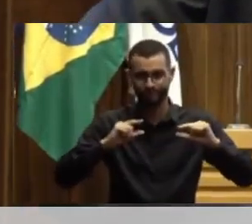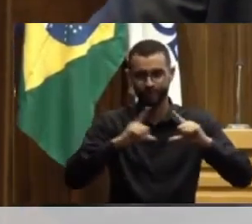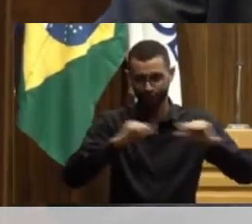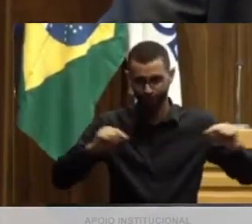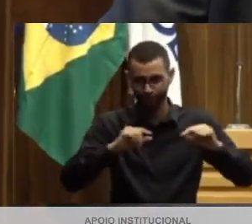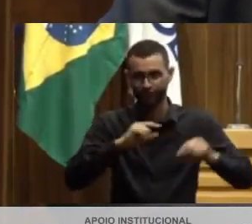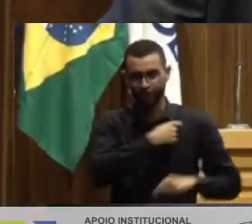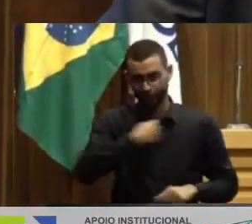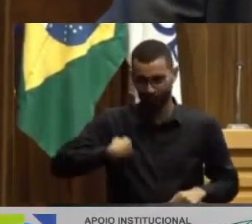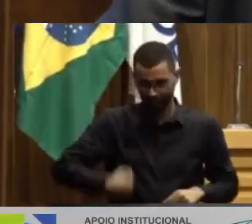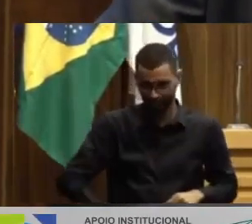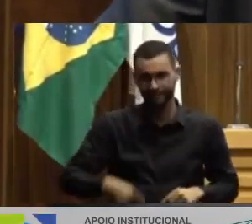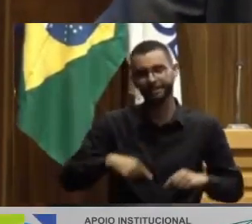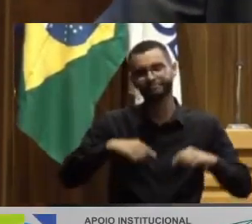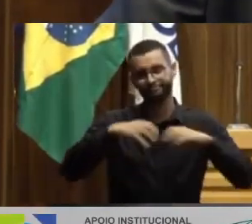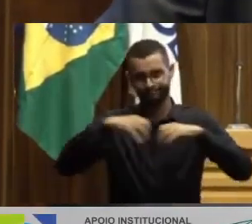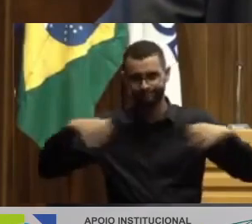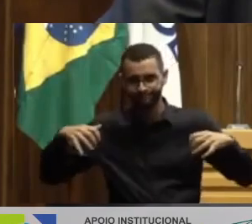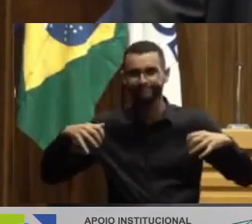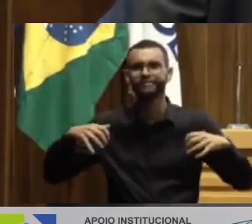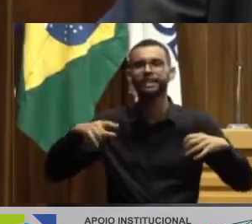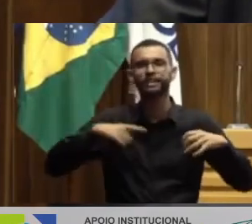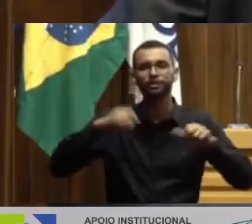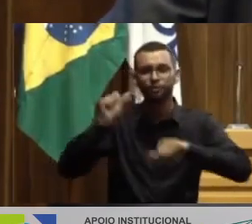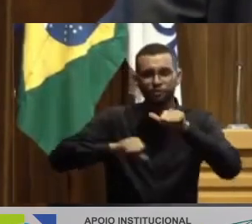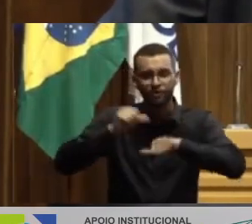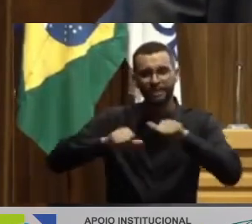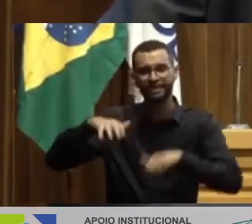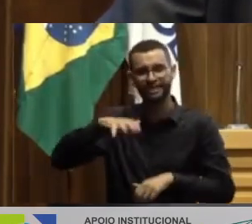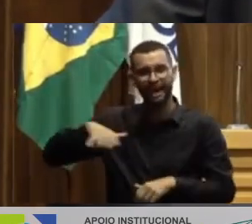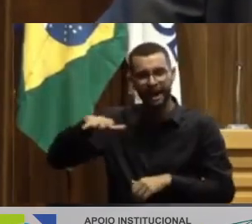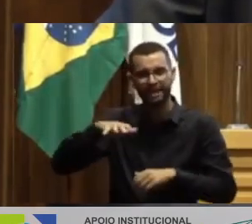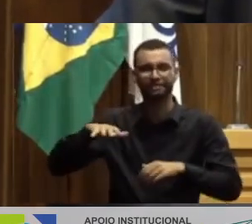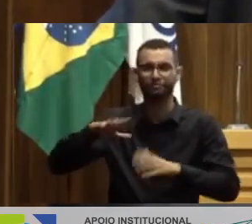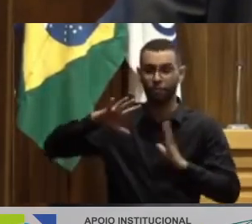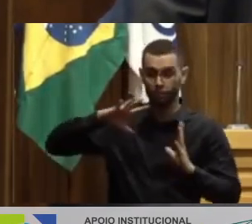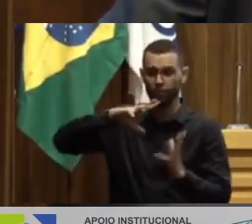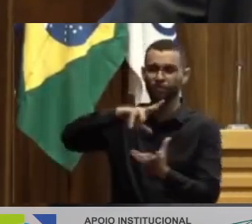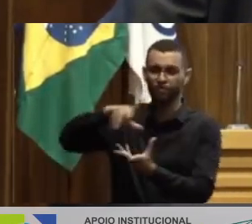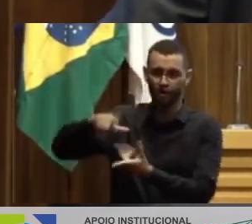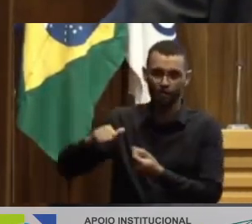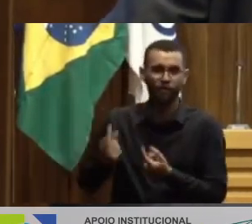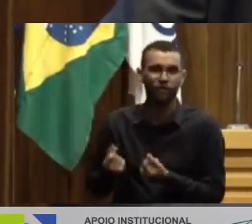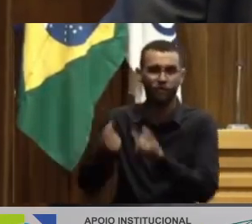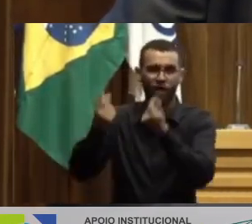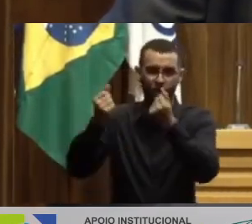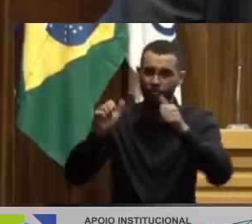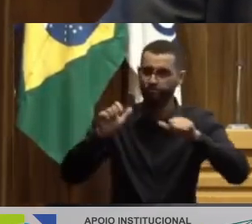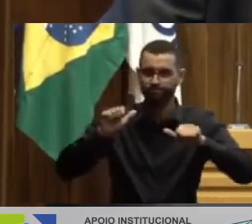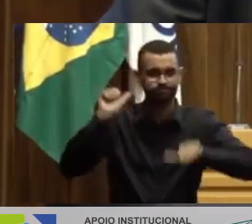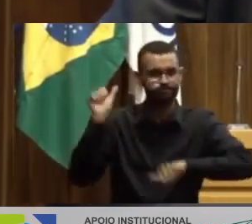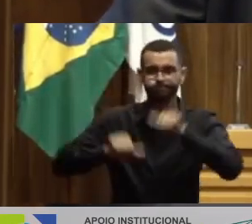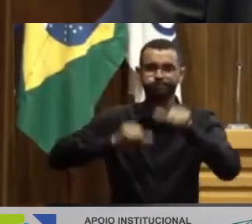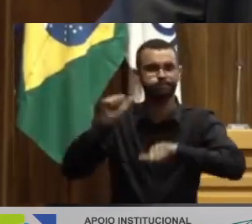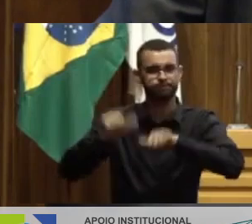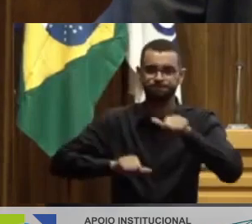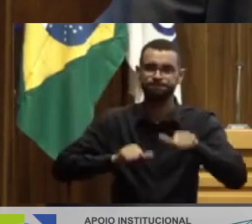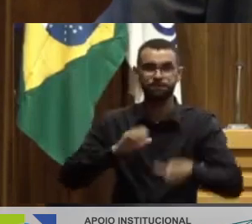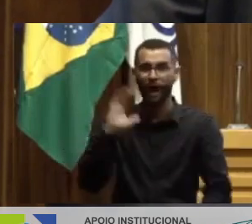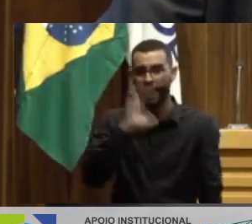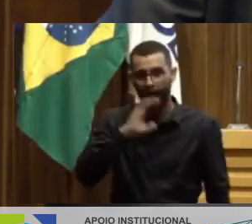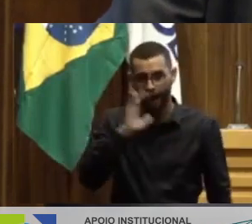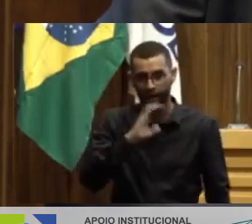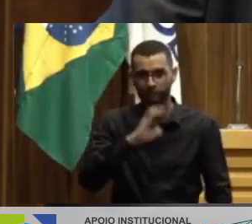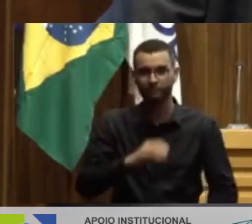desencadeando uma mudança nas cadeias globais de valor, muito acelerada e muito decisiva. Talvez